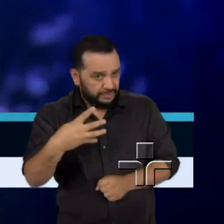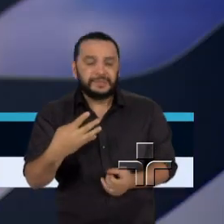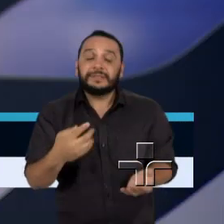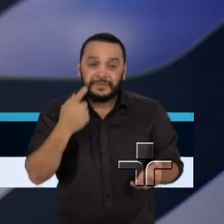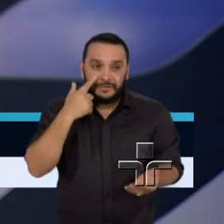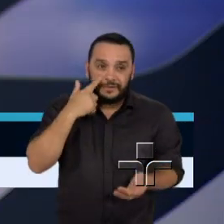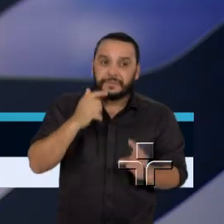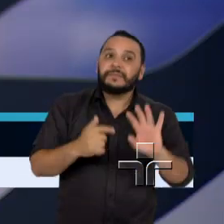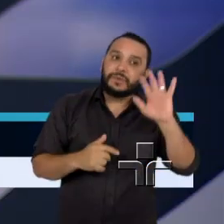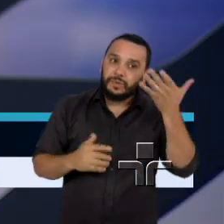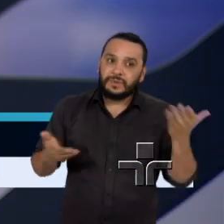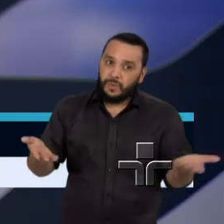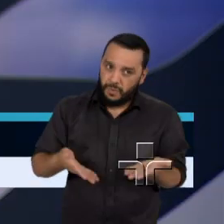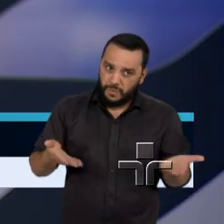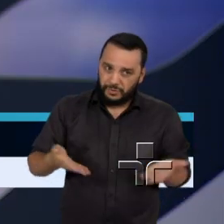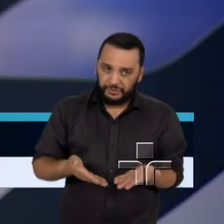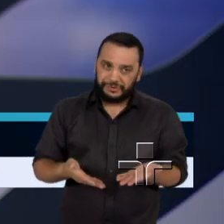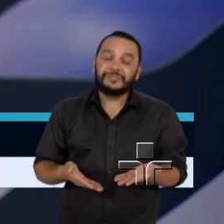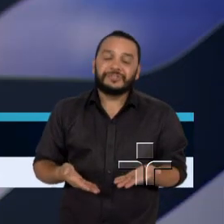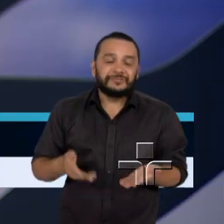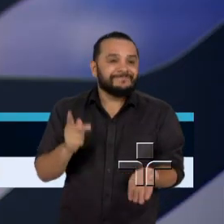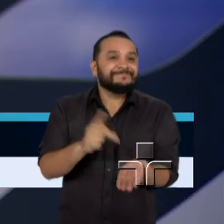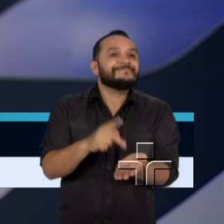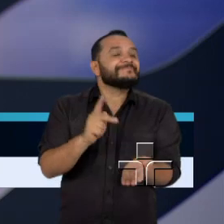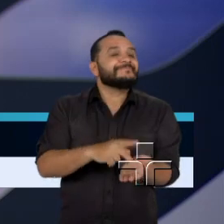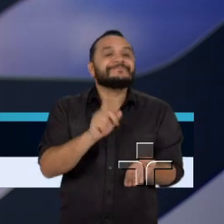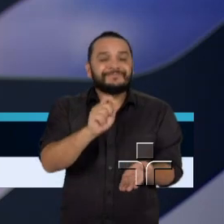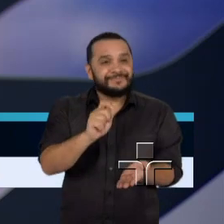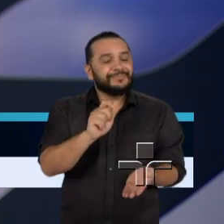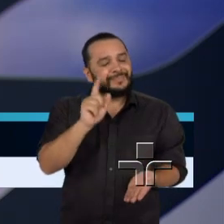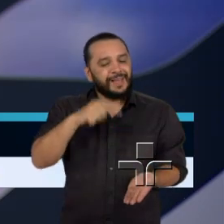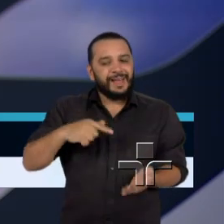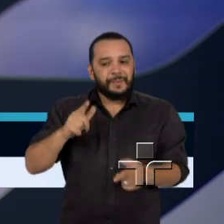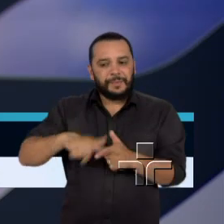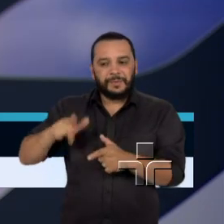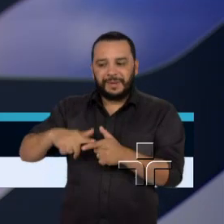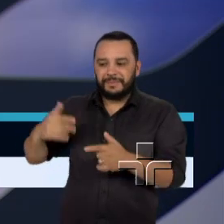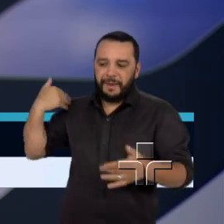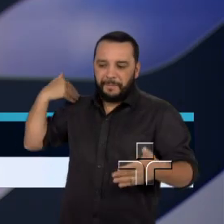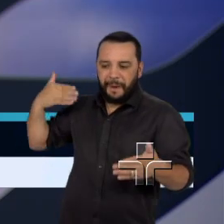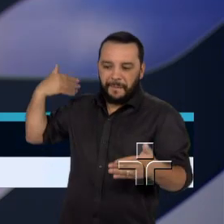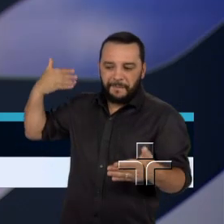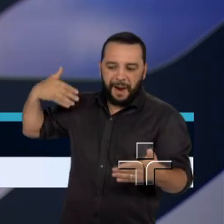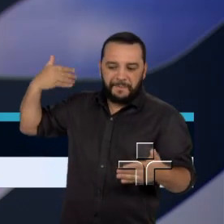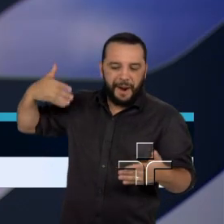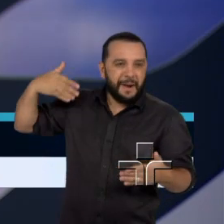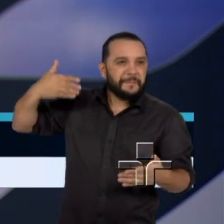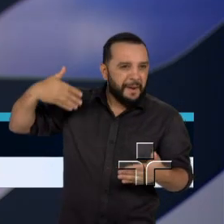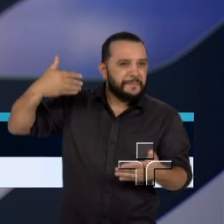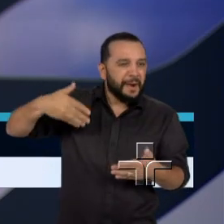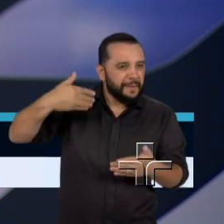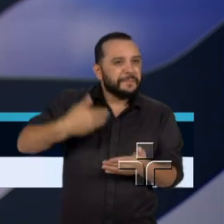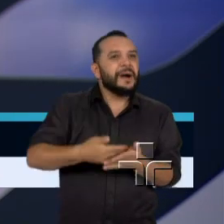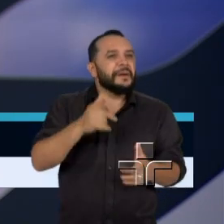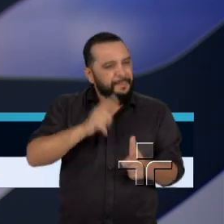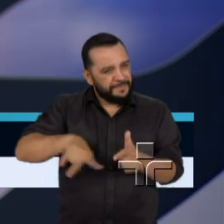que está acontecendo hoje, na verdade, é um resultado de um processo já mais amplo, de uma